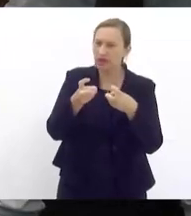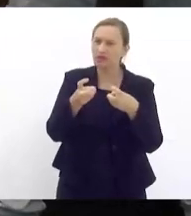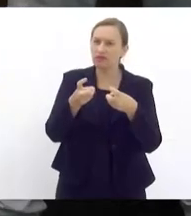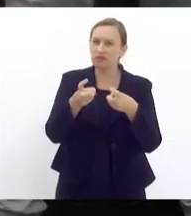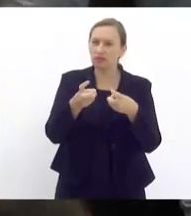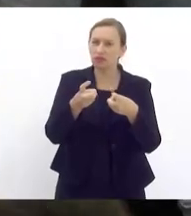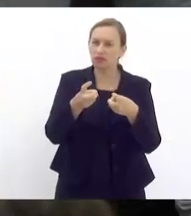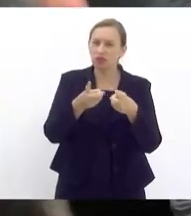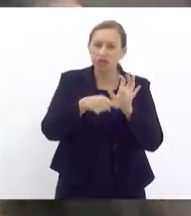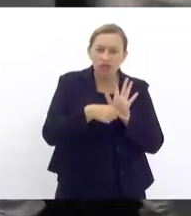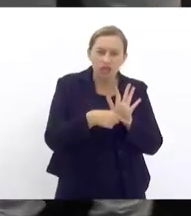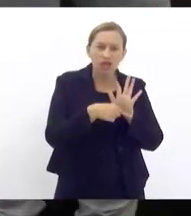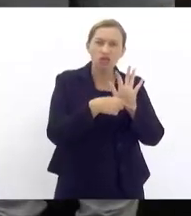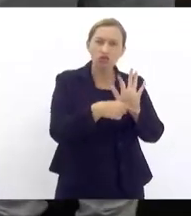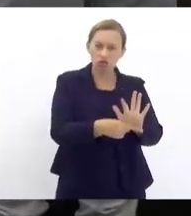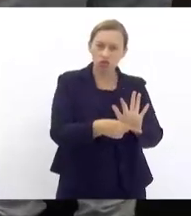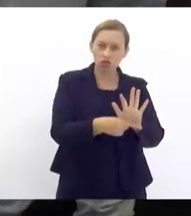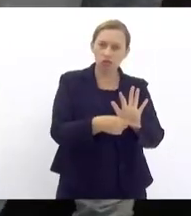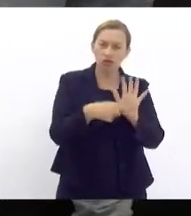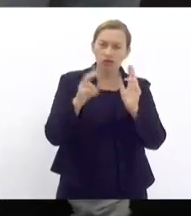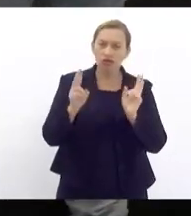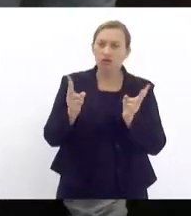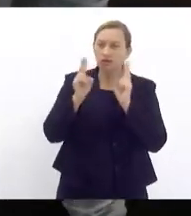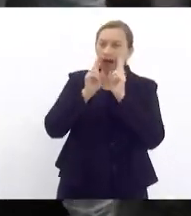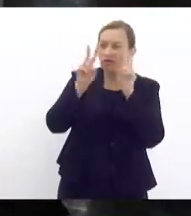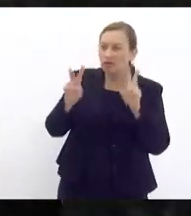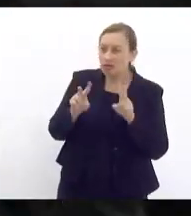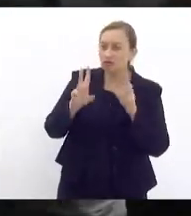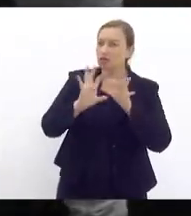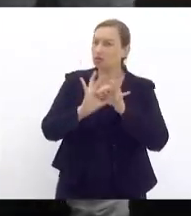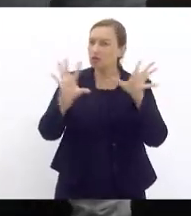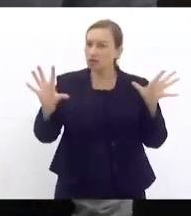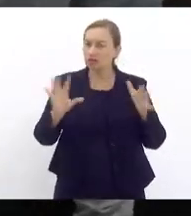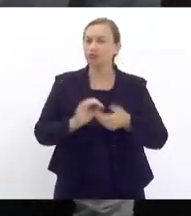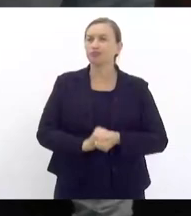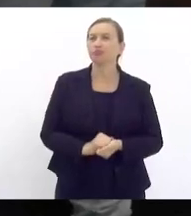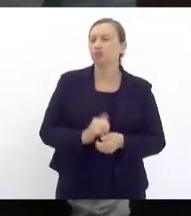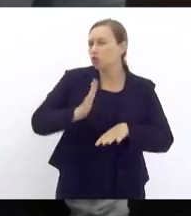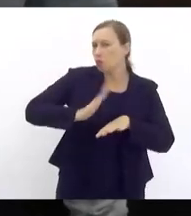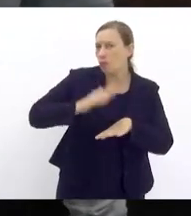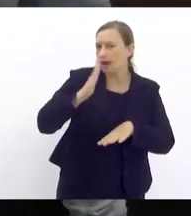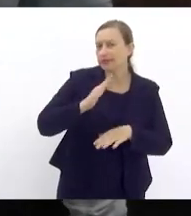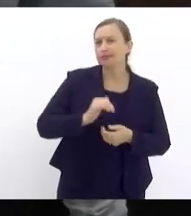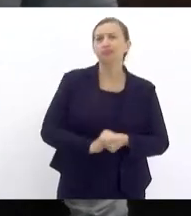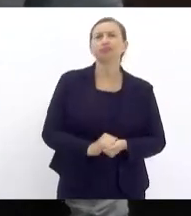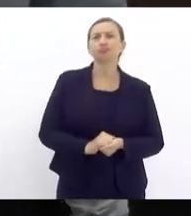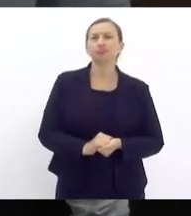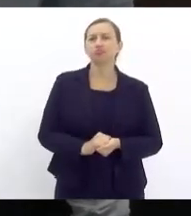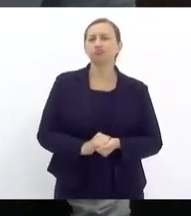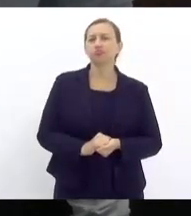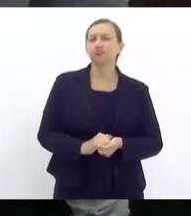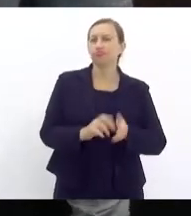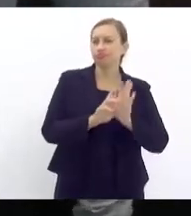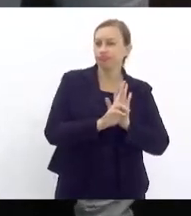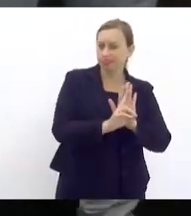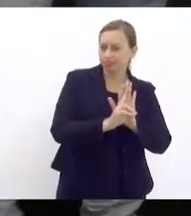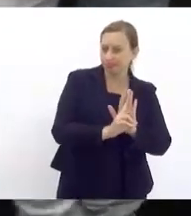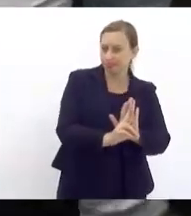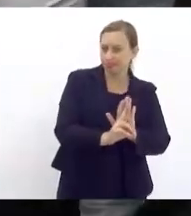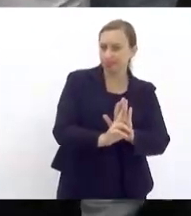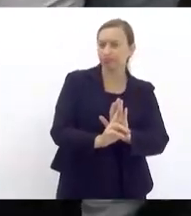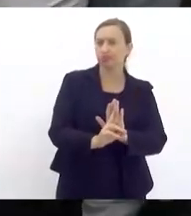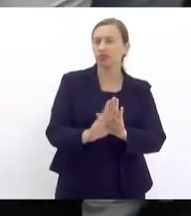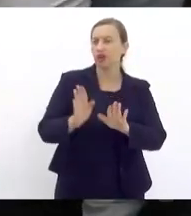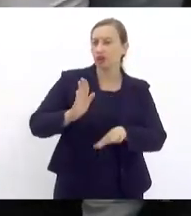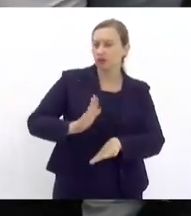contribuições do ponto de vista da Democracia quanto mais é representativo quanto mais